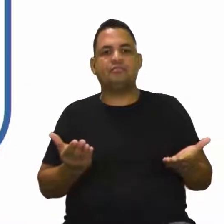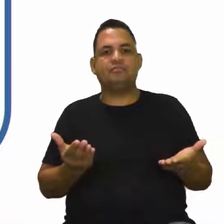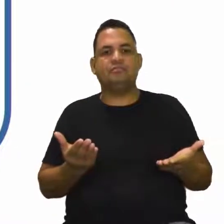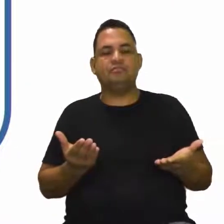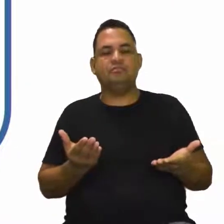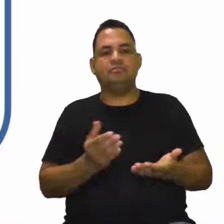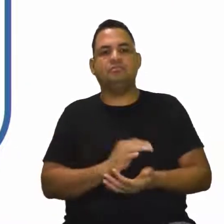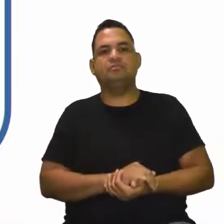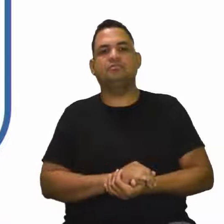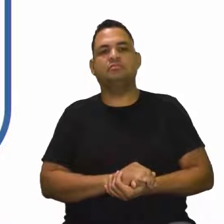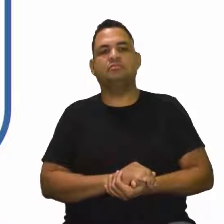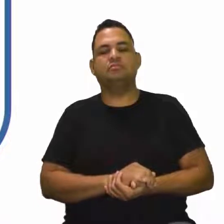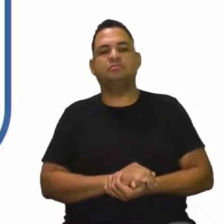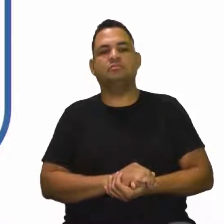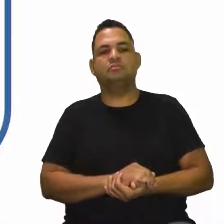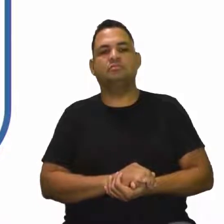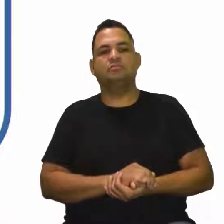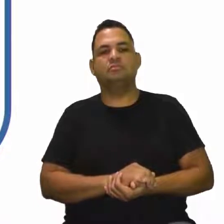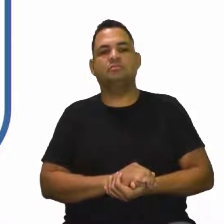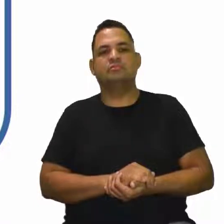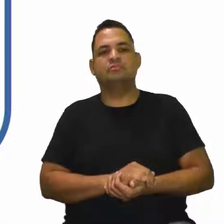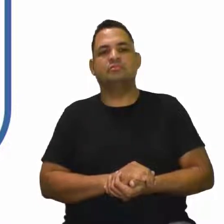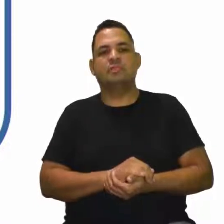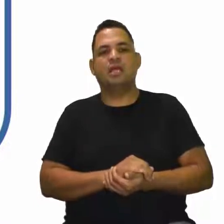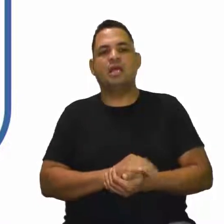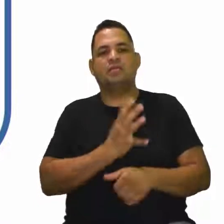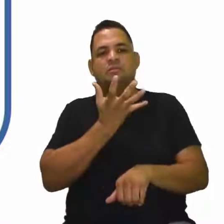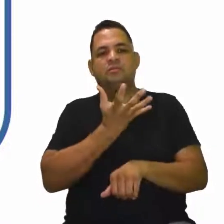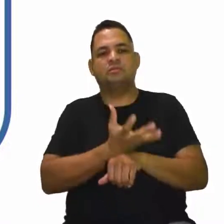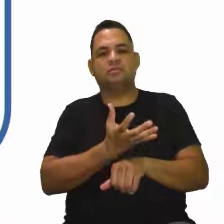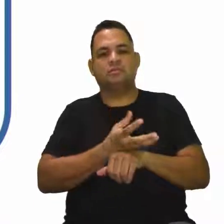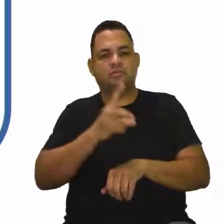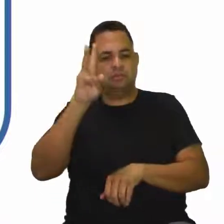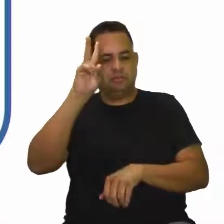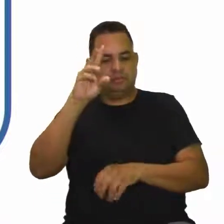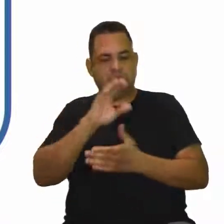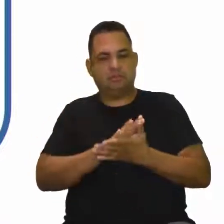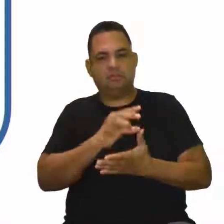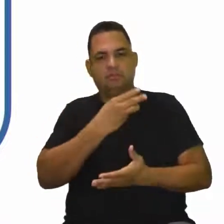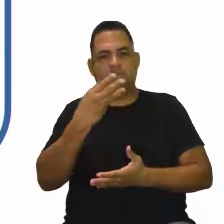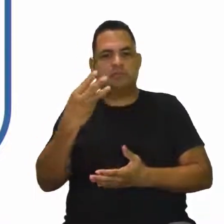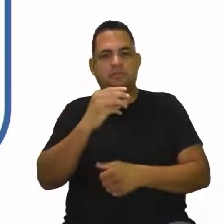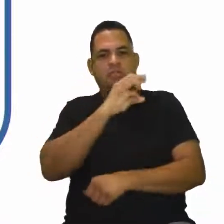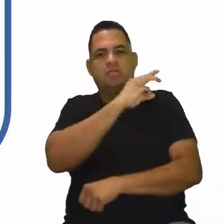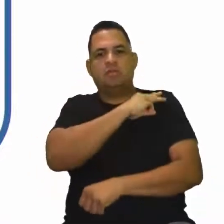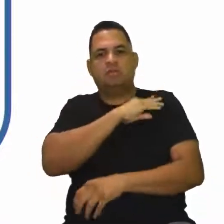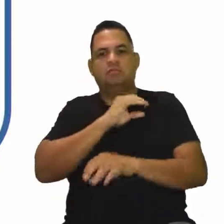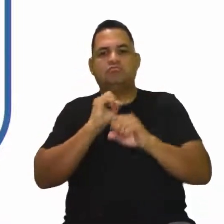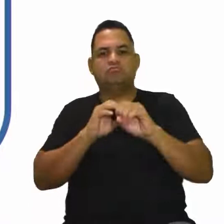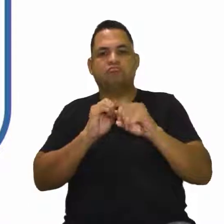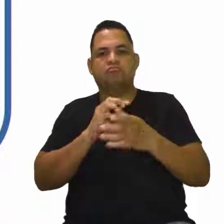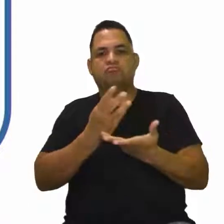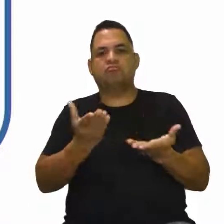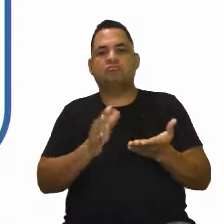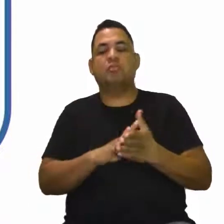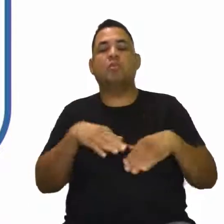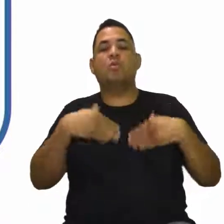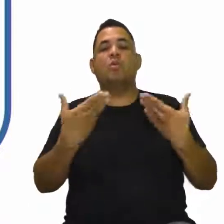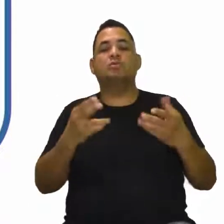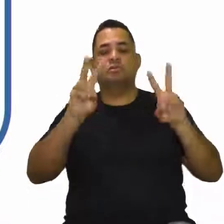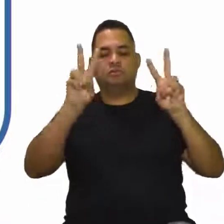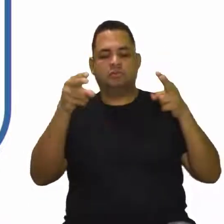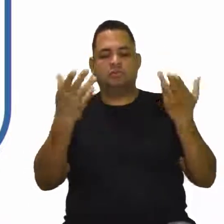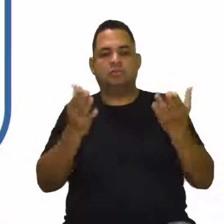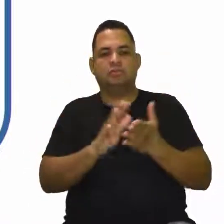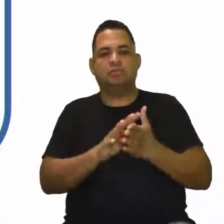que na disciplina de História para o terceiro ano do ensino médio, quais são os assuntos que nós veremos